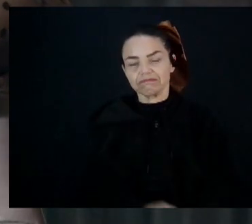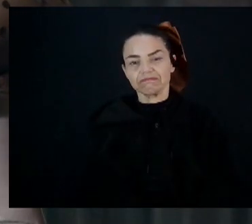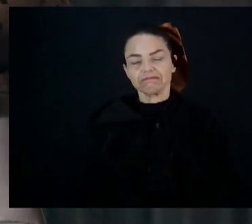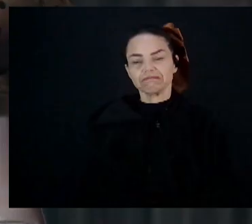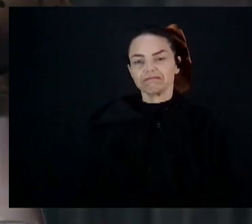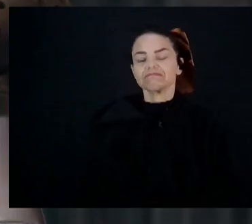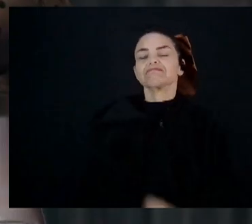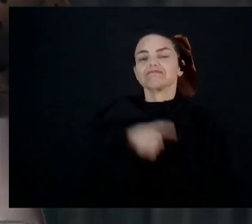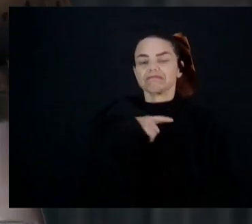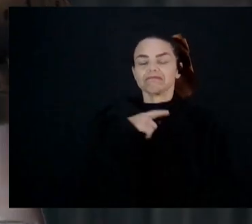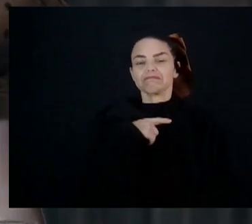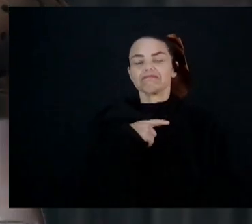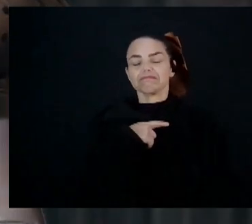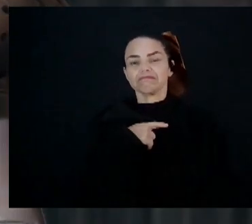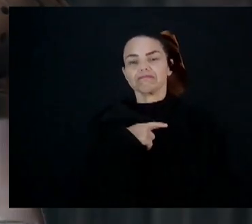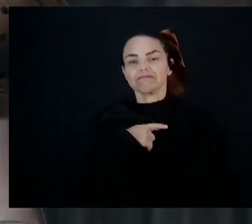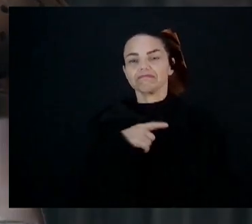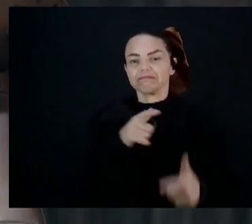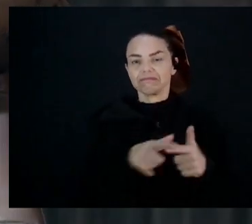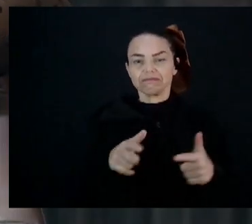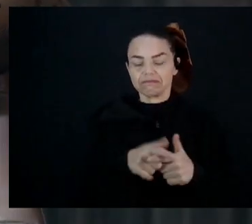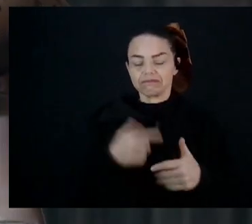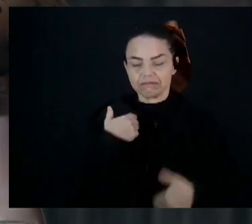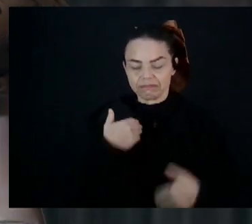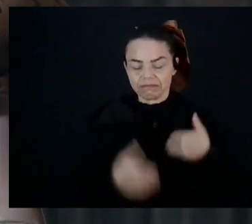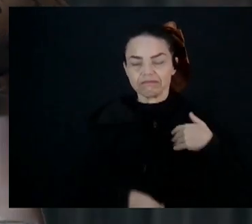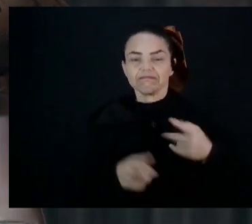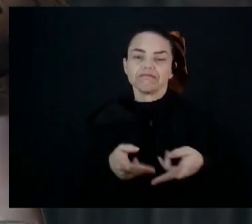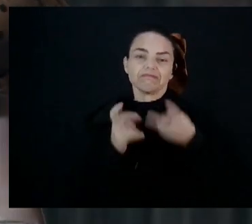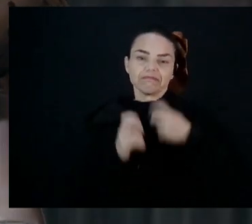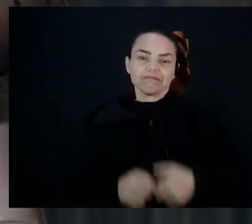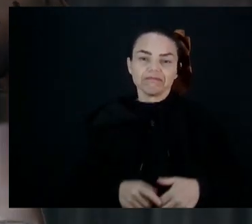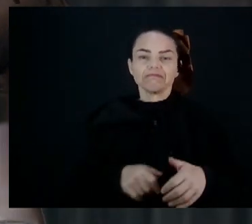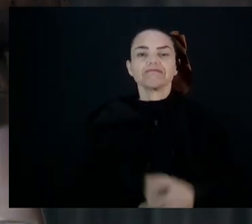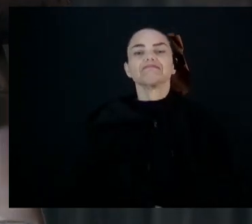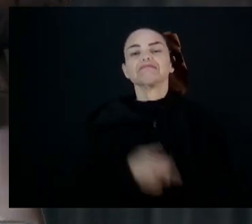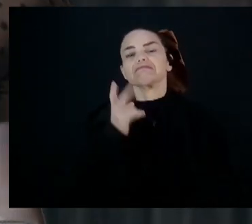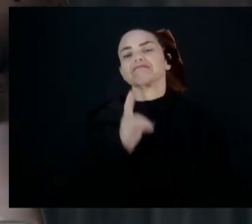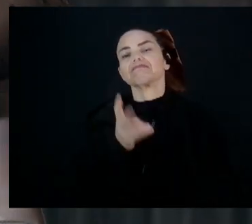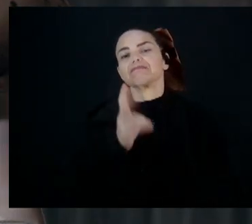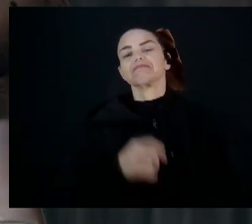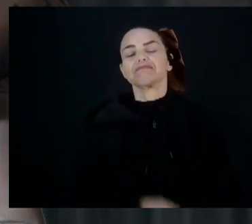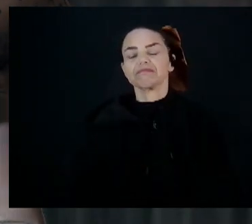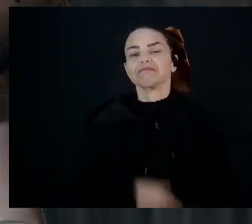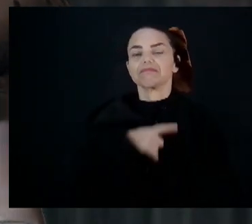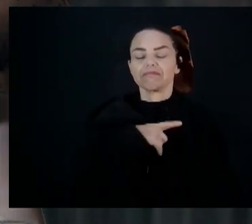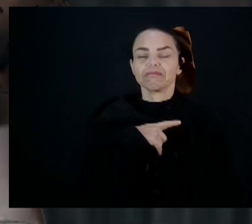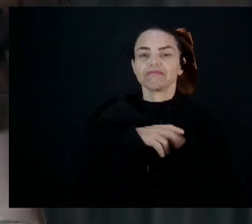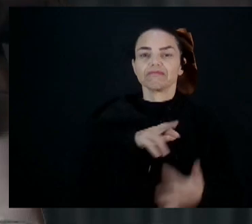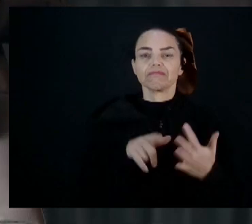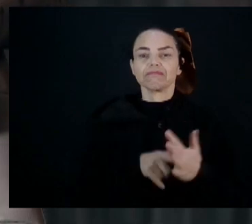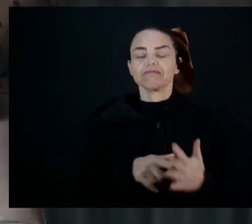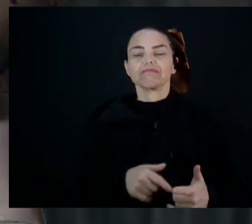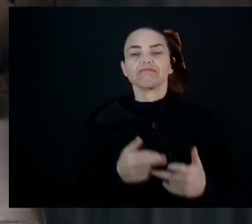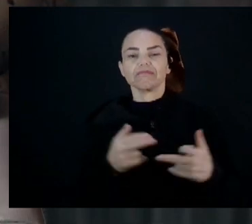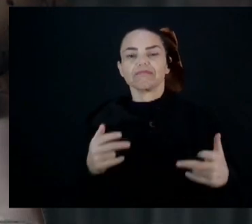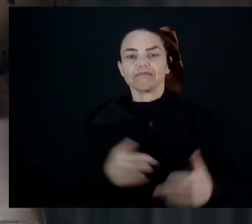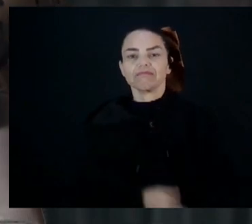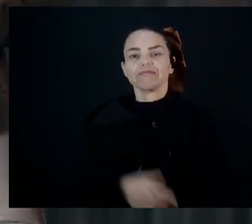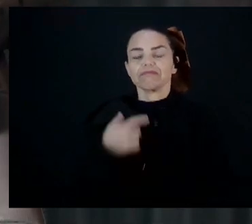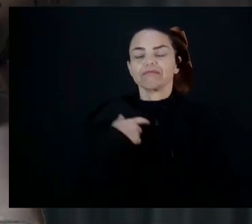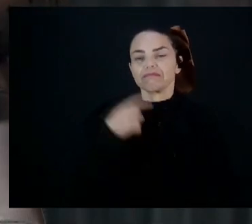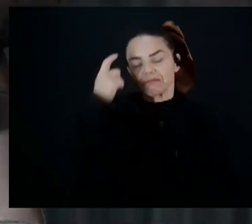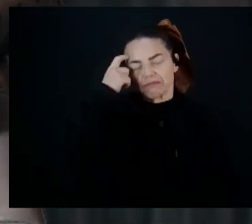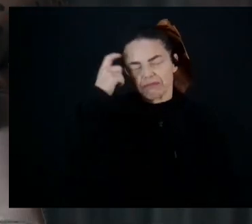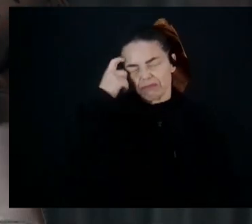os aspectos fisiológicos que precisam ser olhados em primeiro lugar sempre, mas a gente tem muitos aspectos que são dos nossos pensamentos,